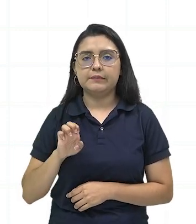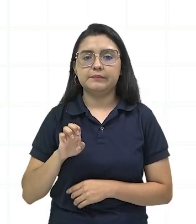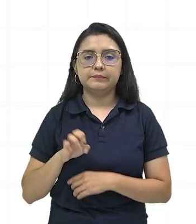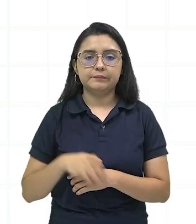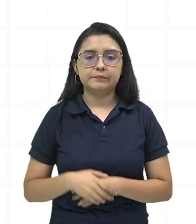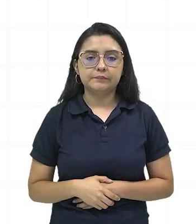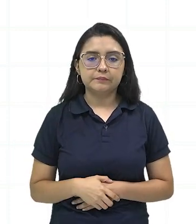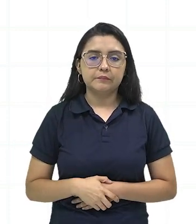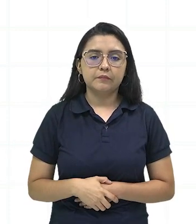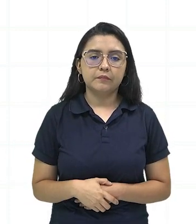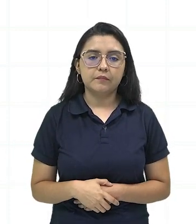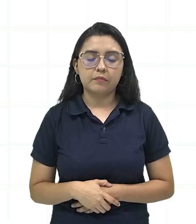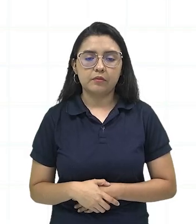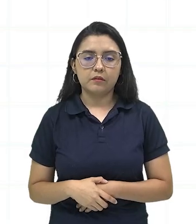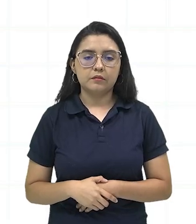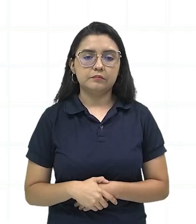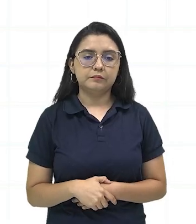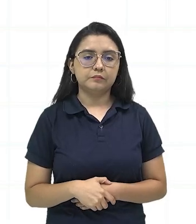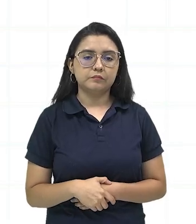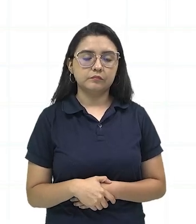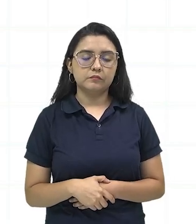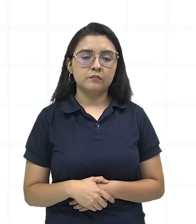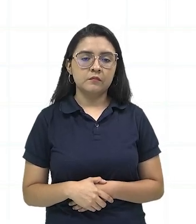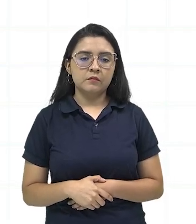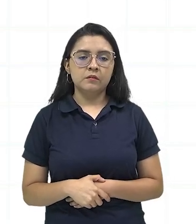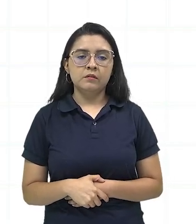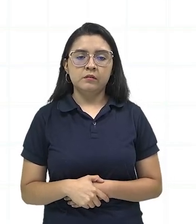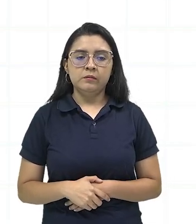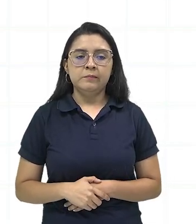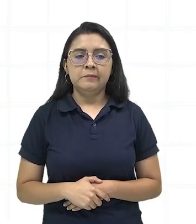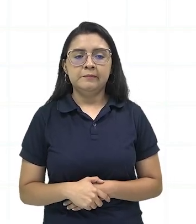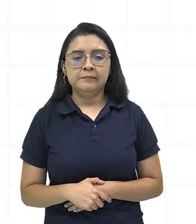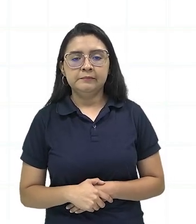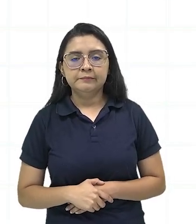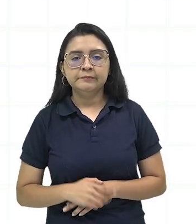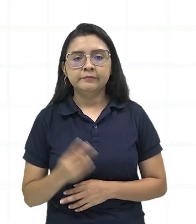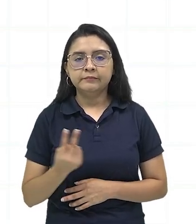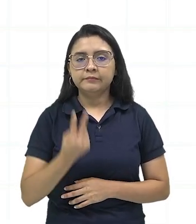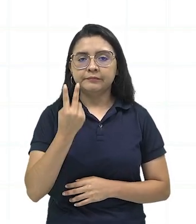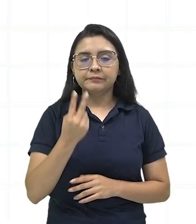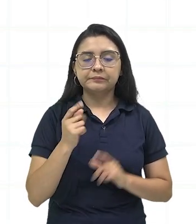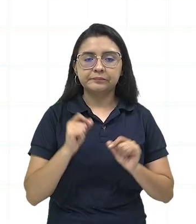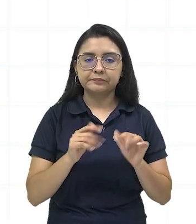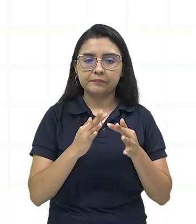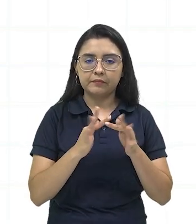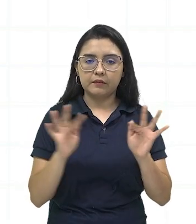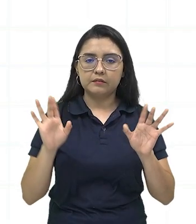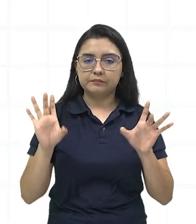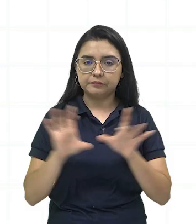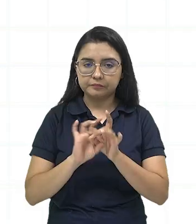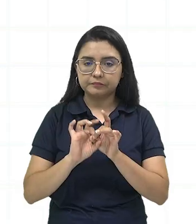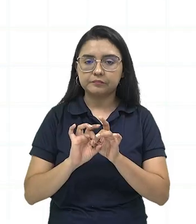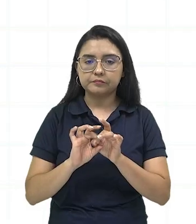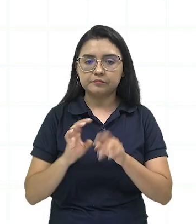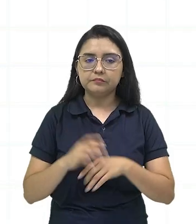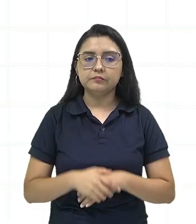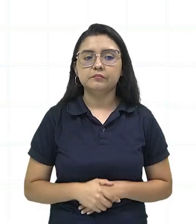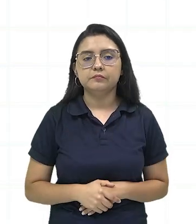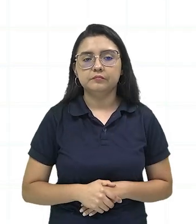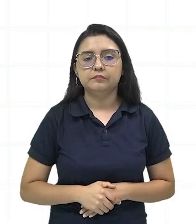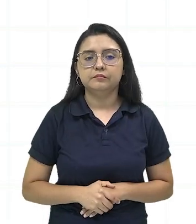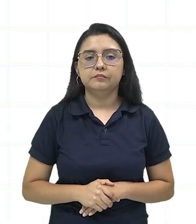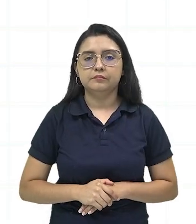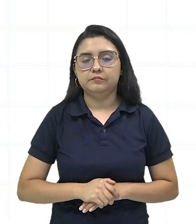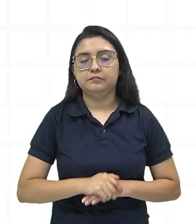Então, que foi colocado aqui para unir as nossas duas orações. A oração, a Aninha pegue